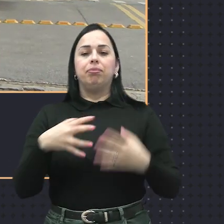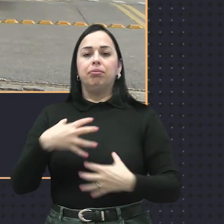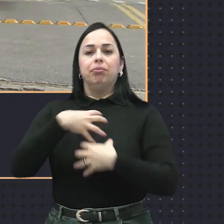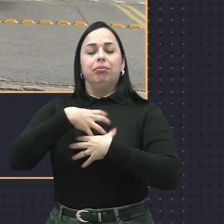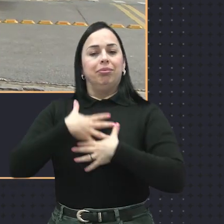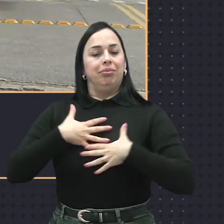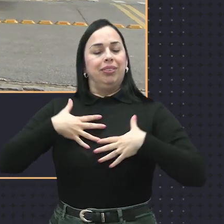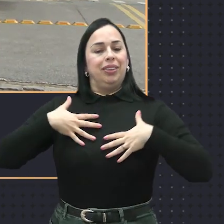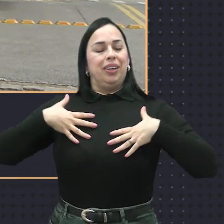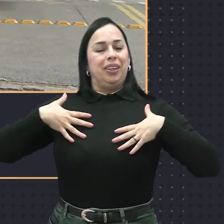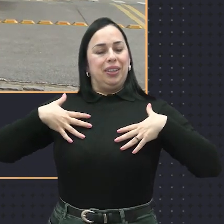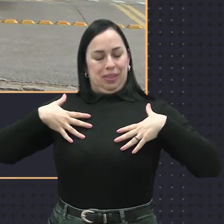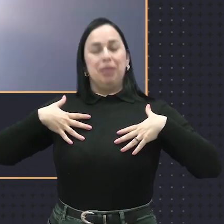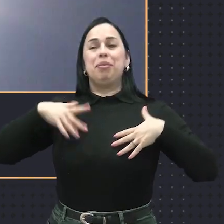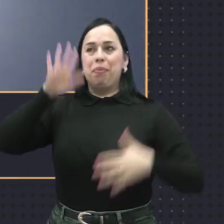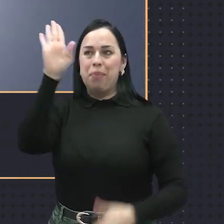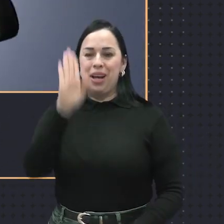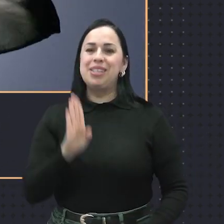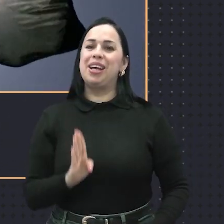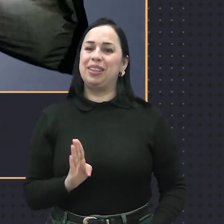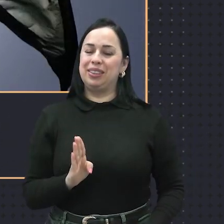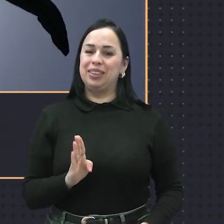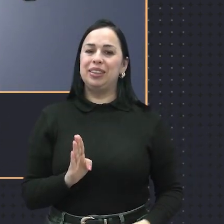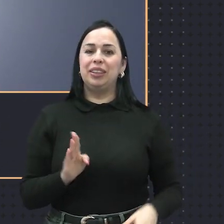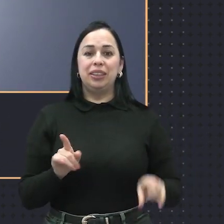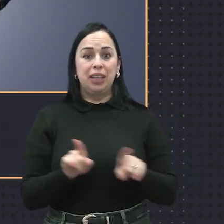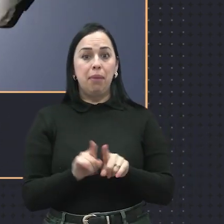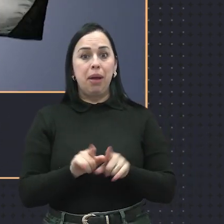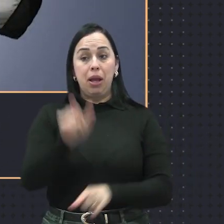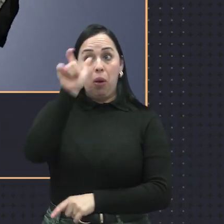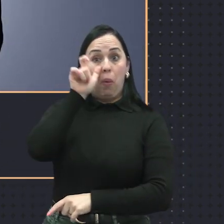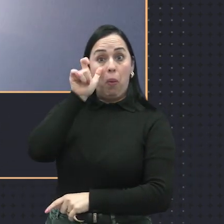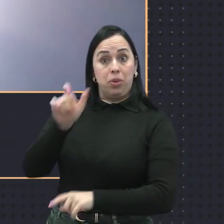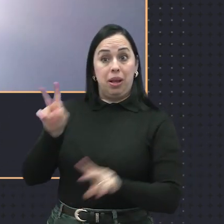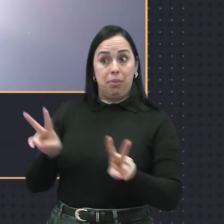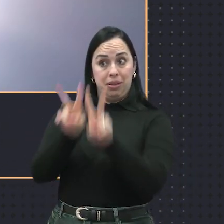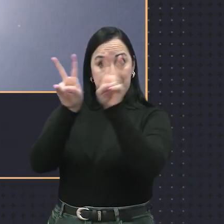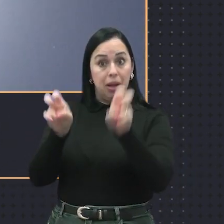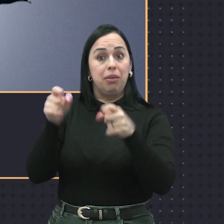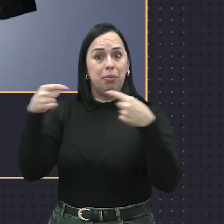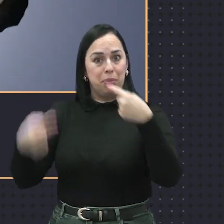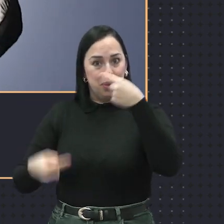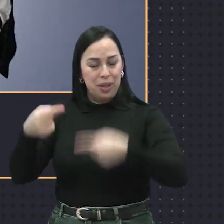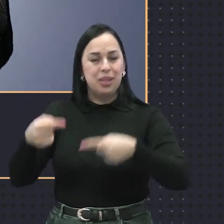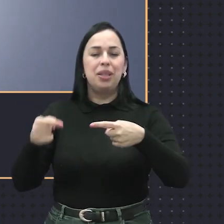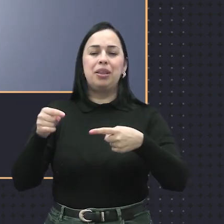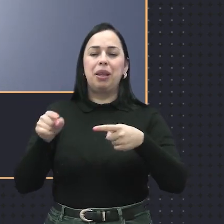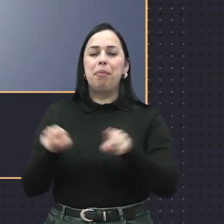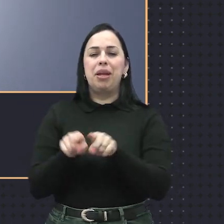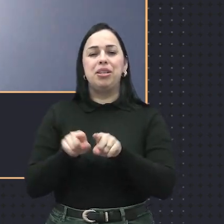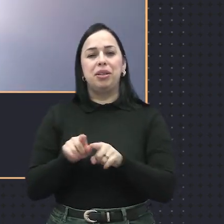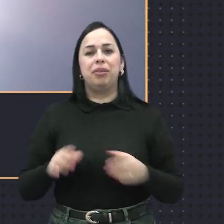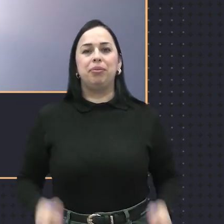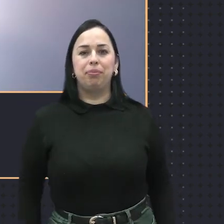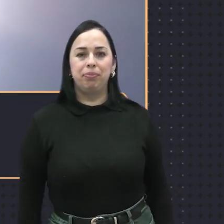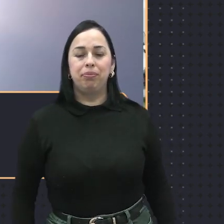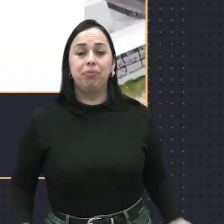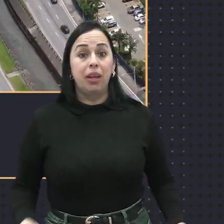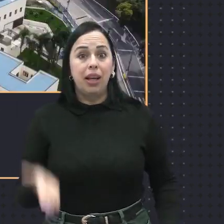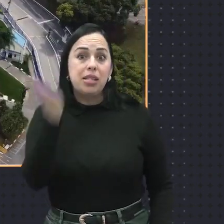o orgulho de ser brasileiro. Outra expectativa é o aumento do interesse por temas políticos e de interesse